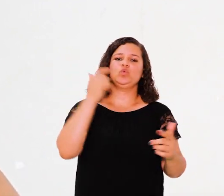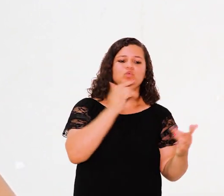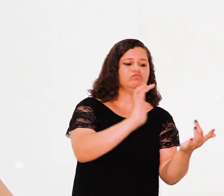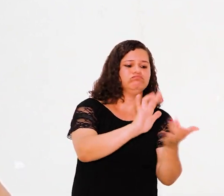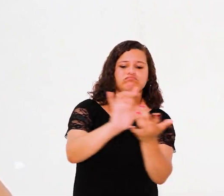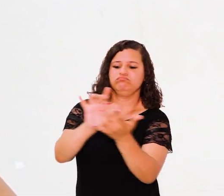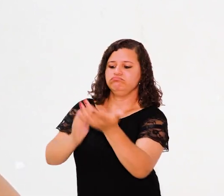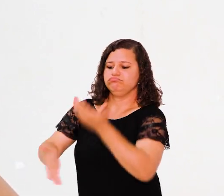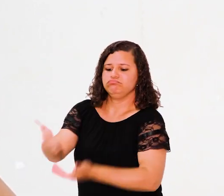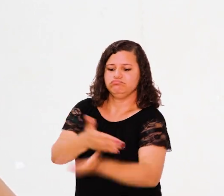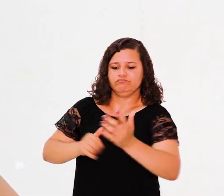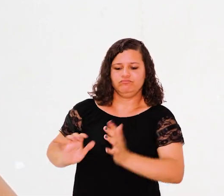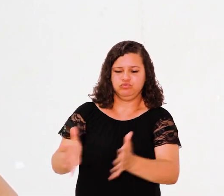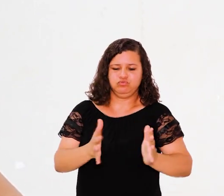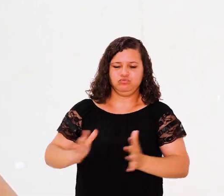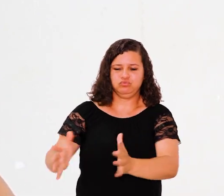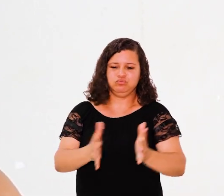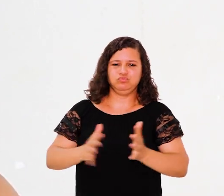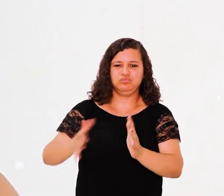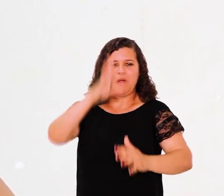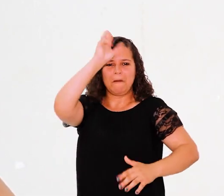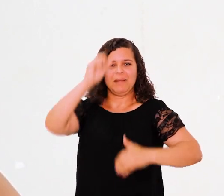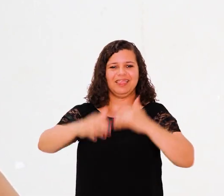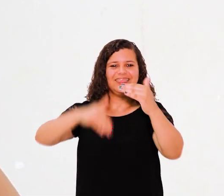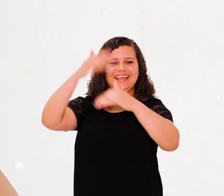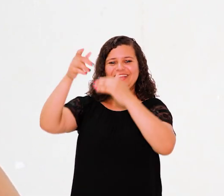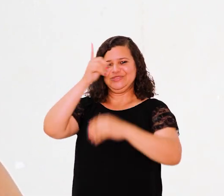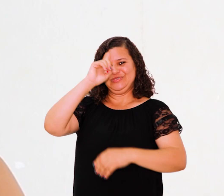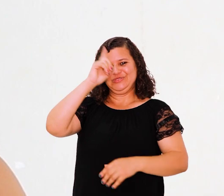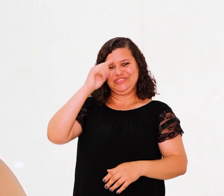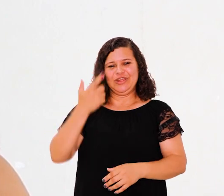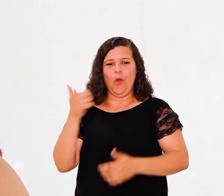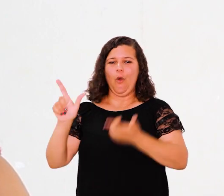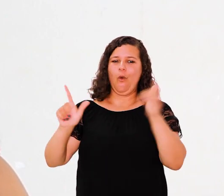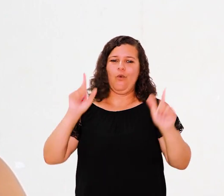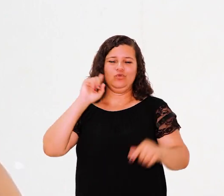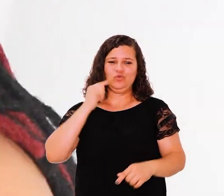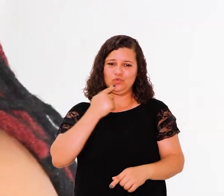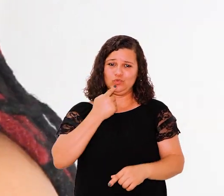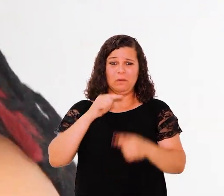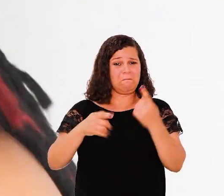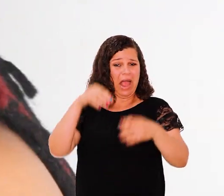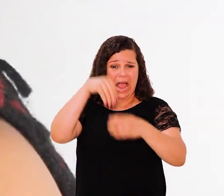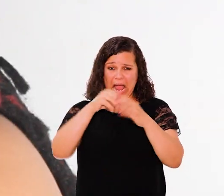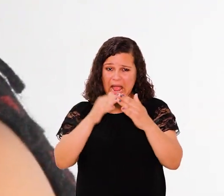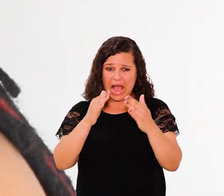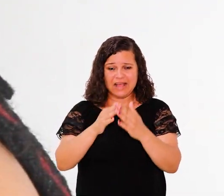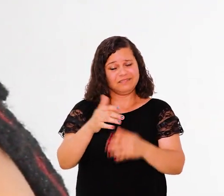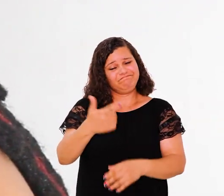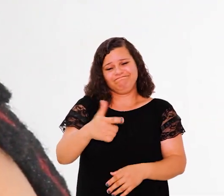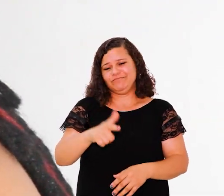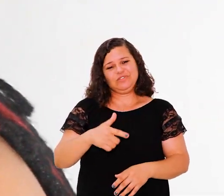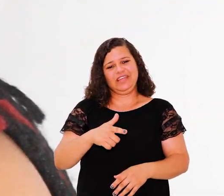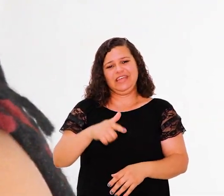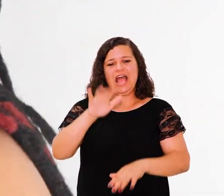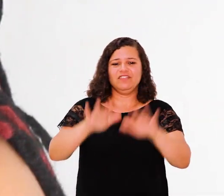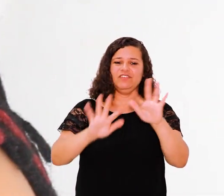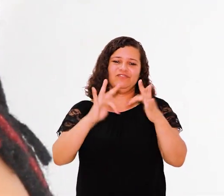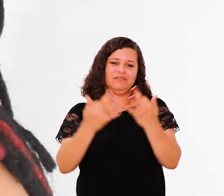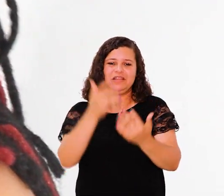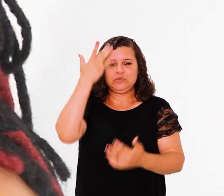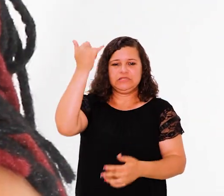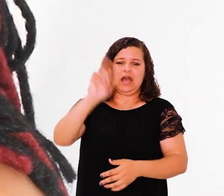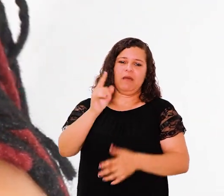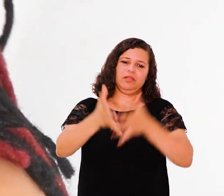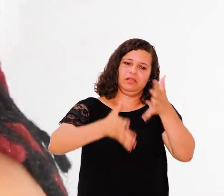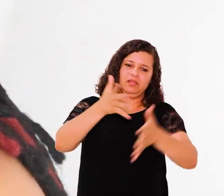outros surdos e aí já ir aprendendo a Libras, já no contato diário com os outros. Só que dentro de casa nem sempre acontece, às vezes a